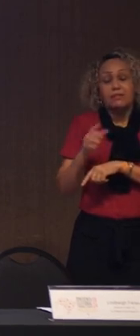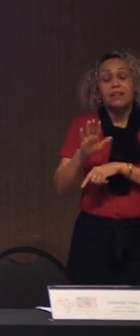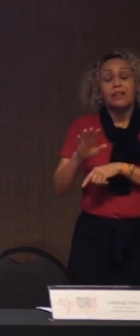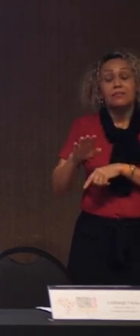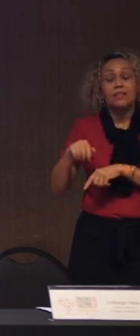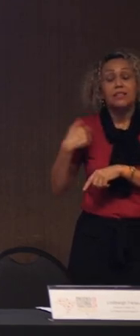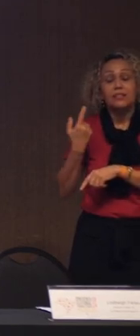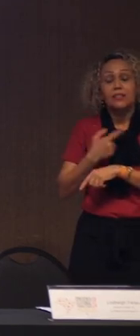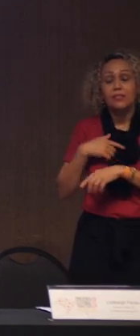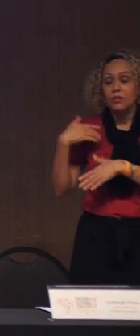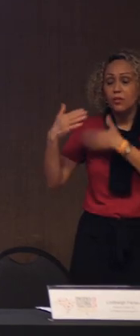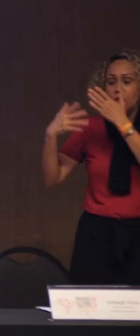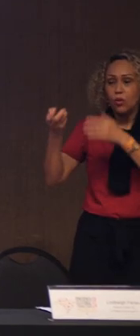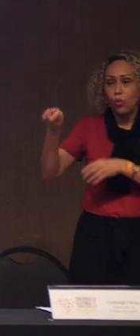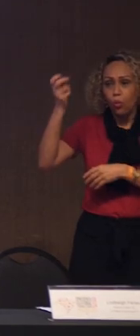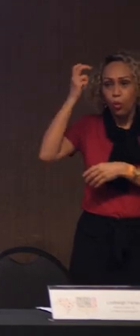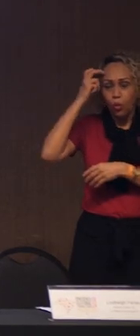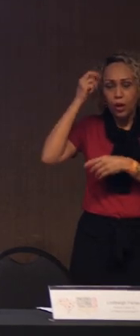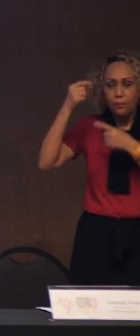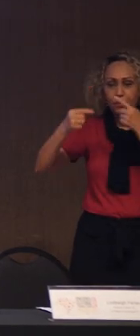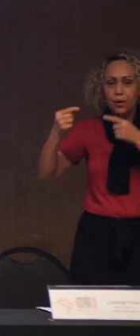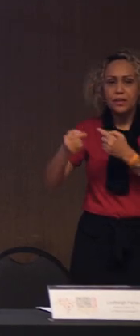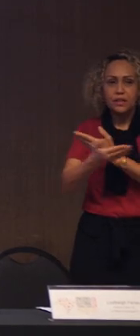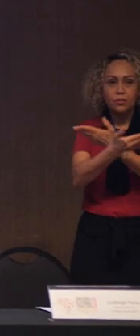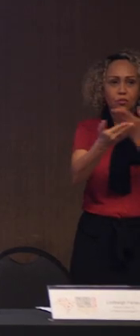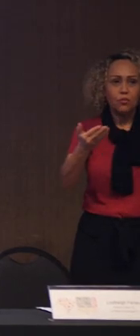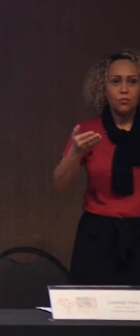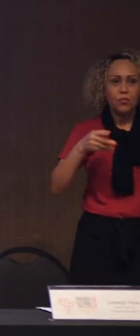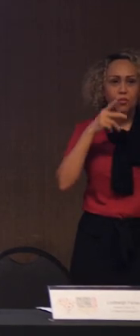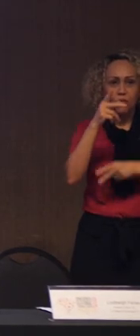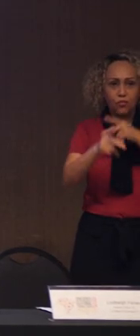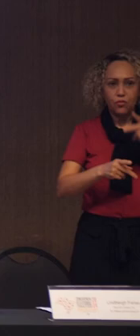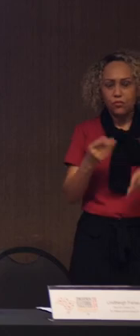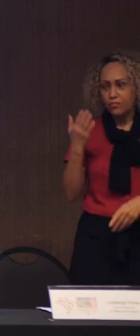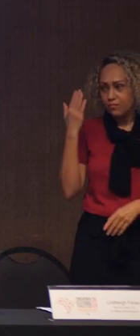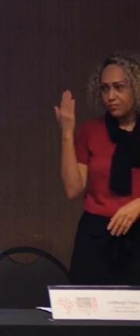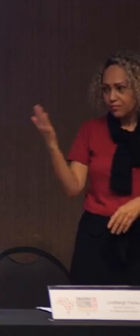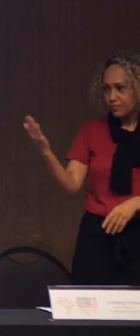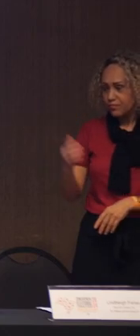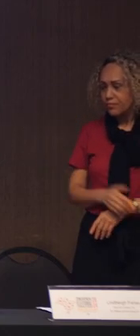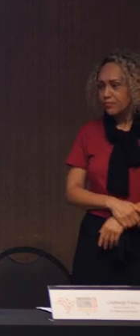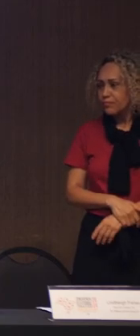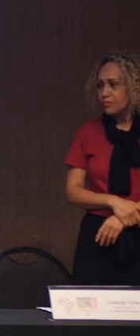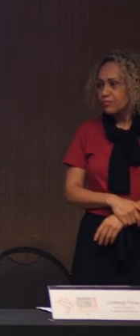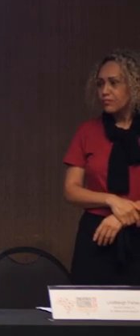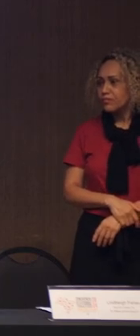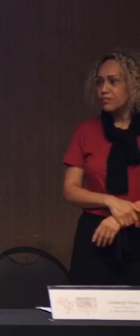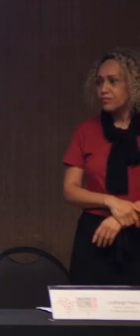nosso povo. Então, passar para o Quaquá para ele encerrar essa mesa e agradecer muito a vocês.